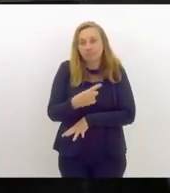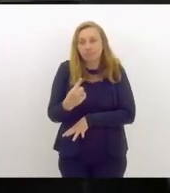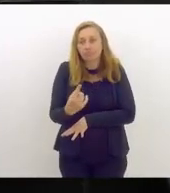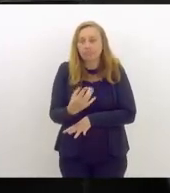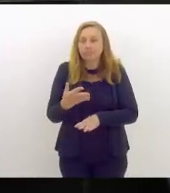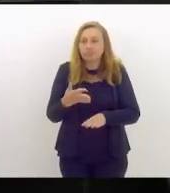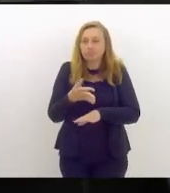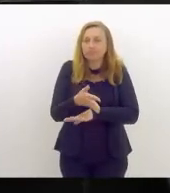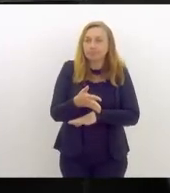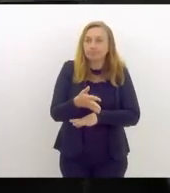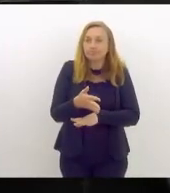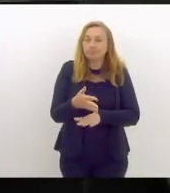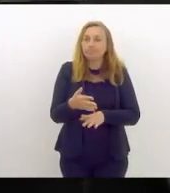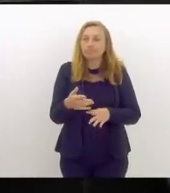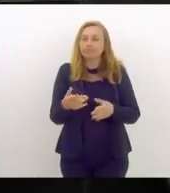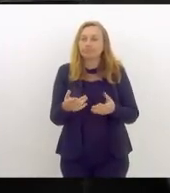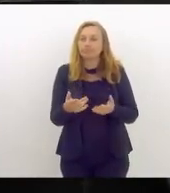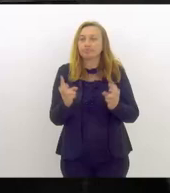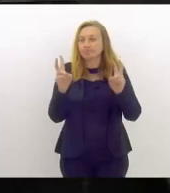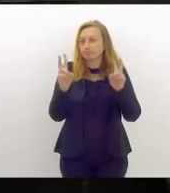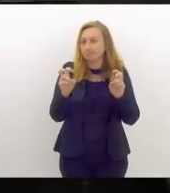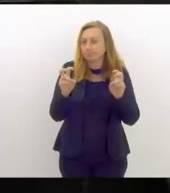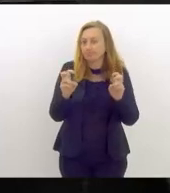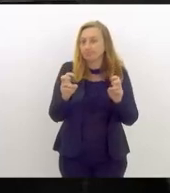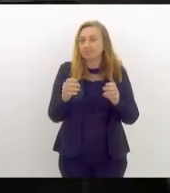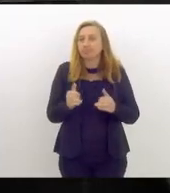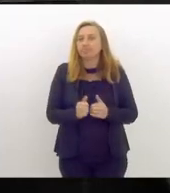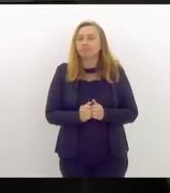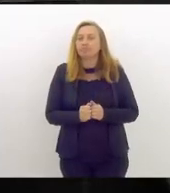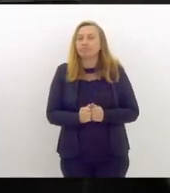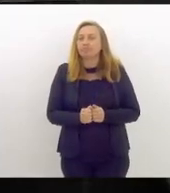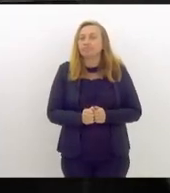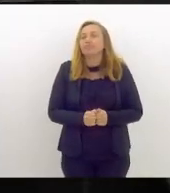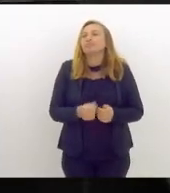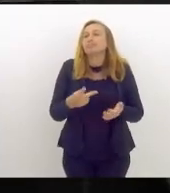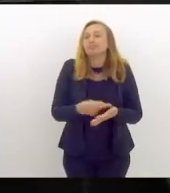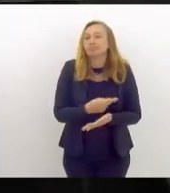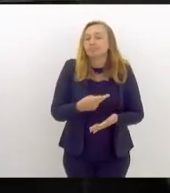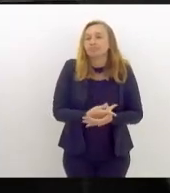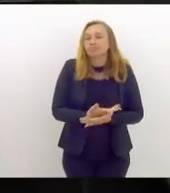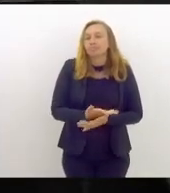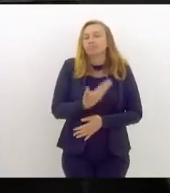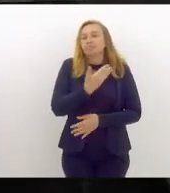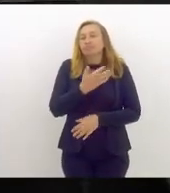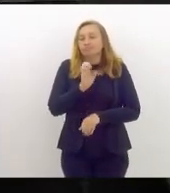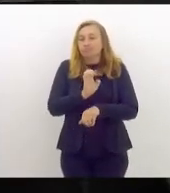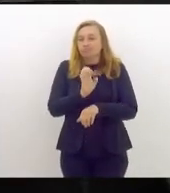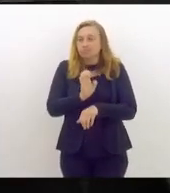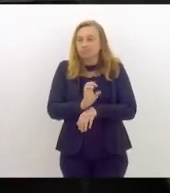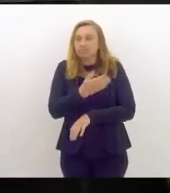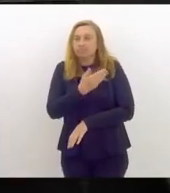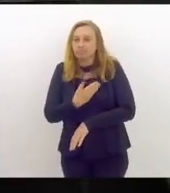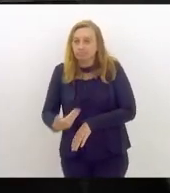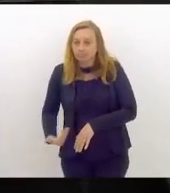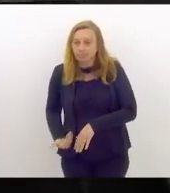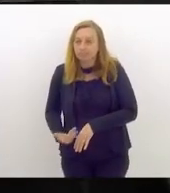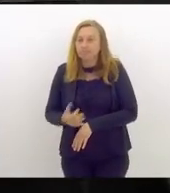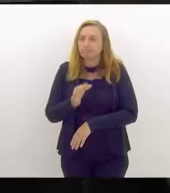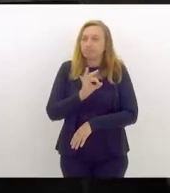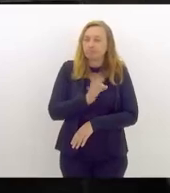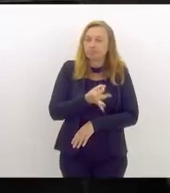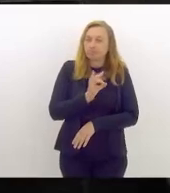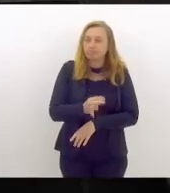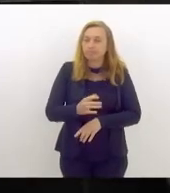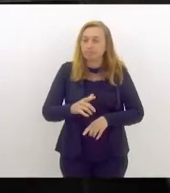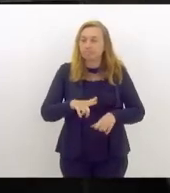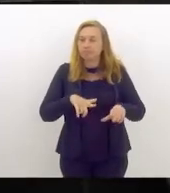chegou nesta situação a partir de uma ilegalidade cometida pelo governo estadual, justamente de operar a partir